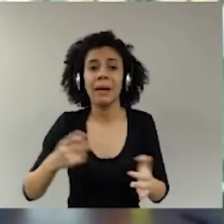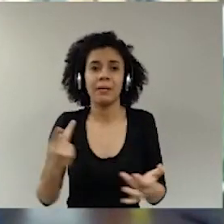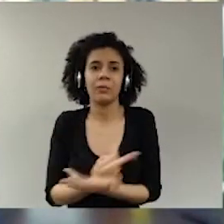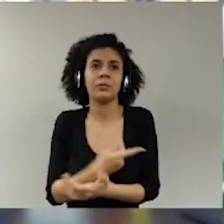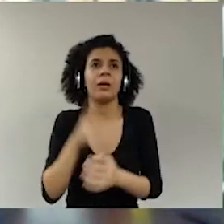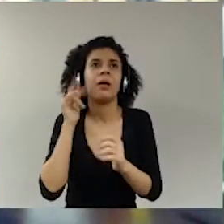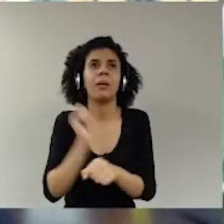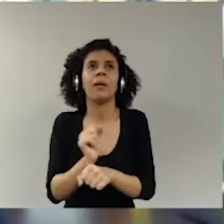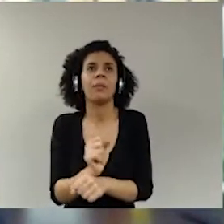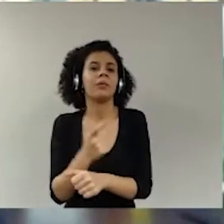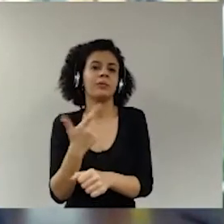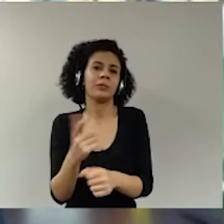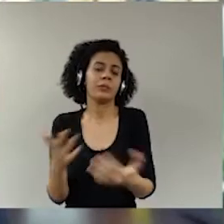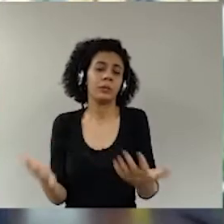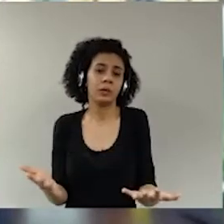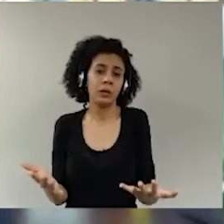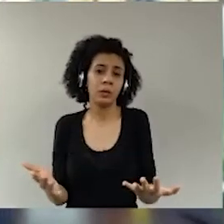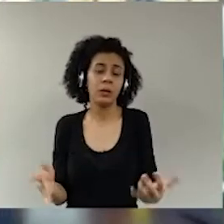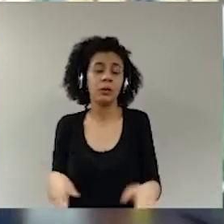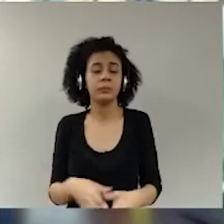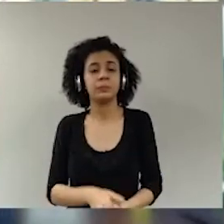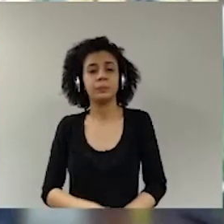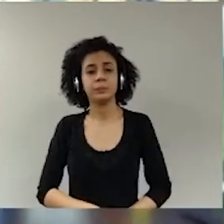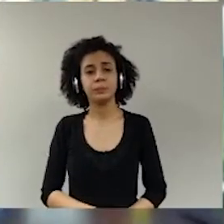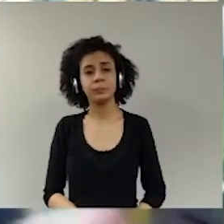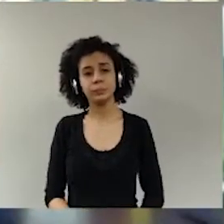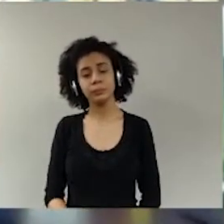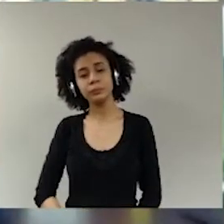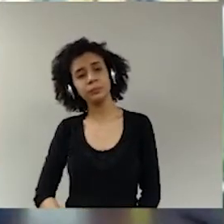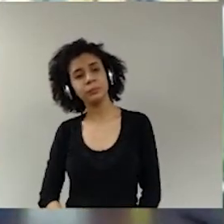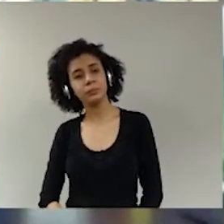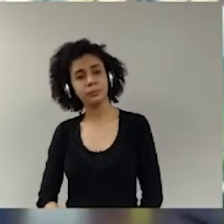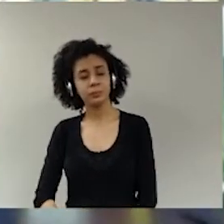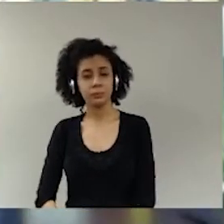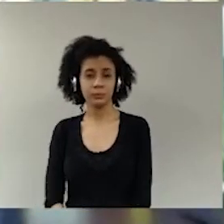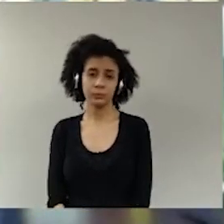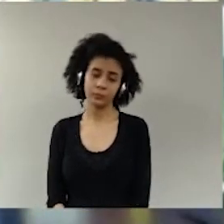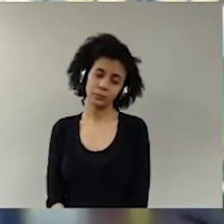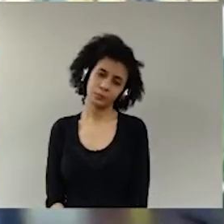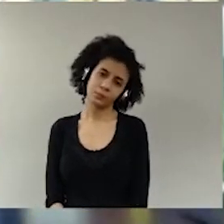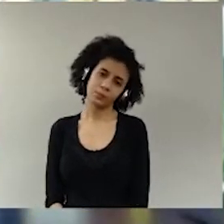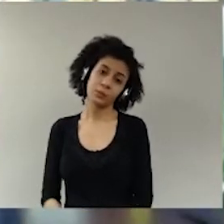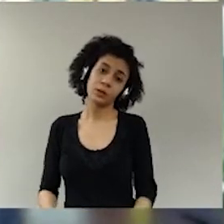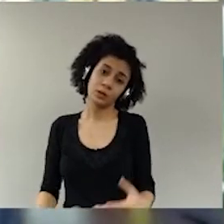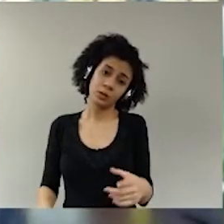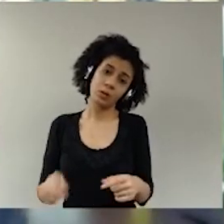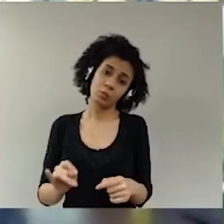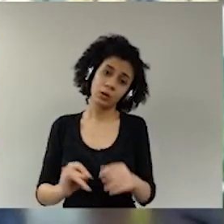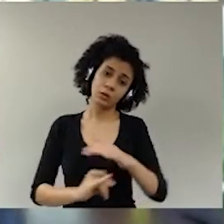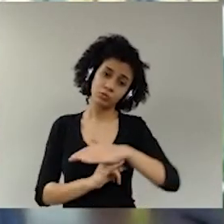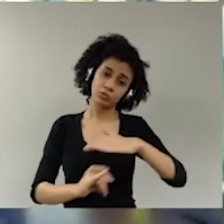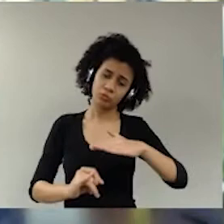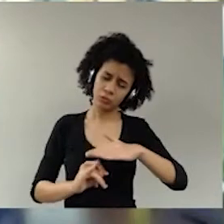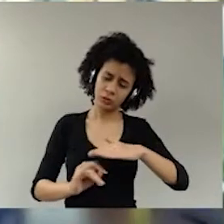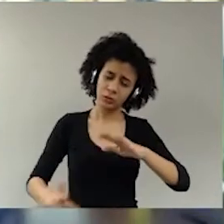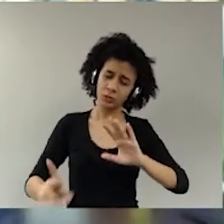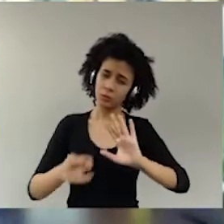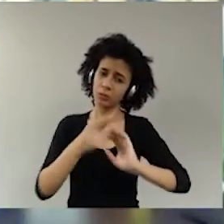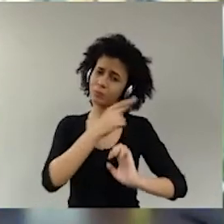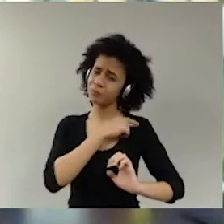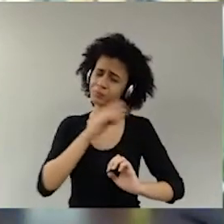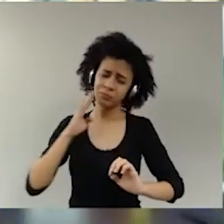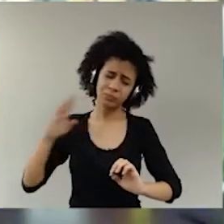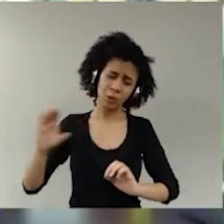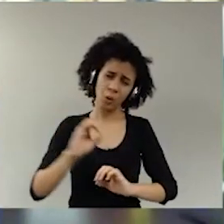aí coube também, entre outras instituições, coube também um papel fundamental à Ordem dos Advogados